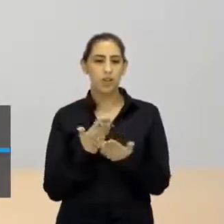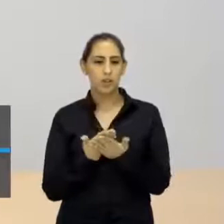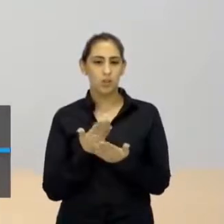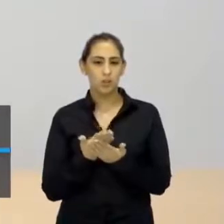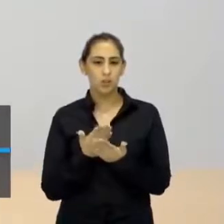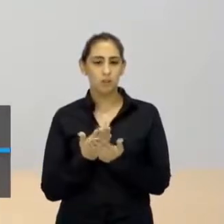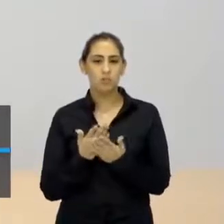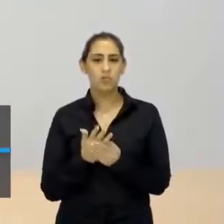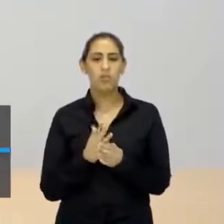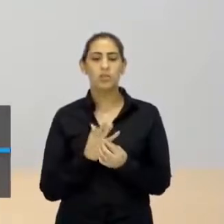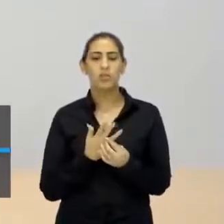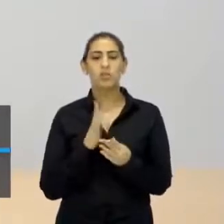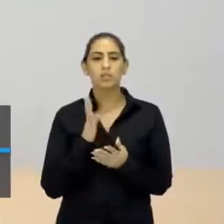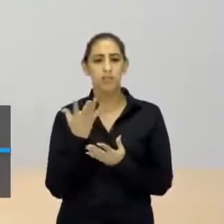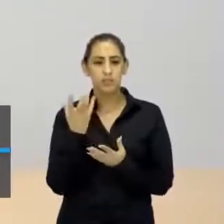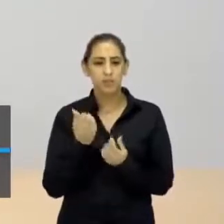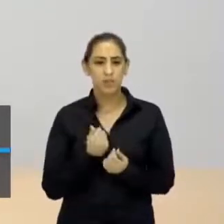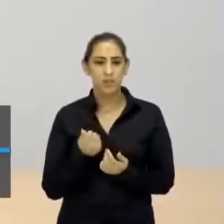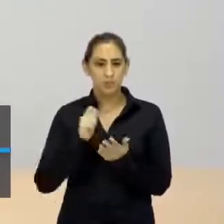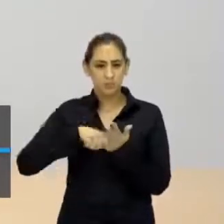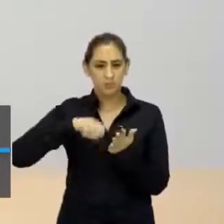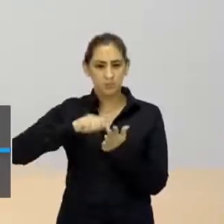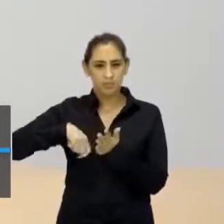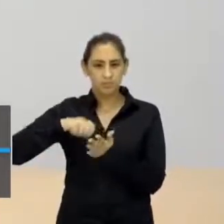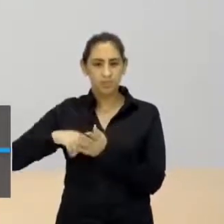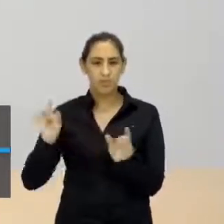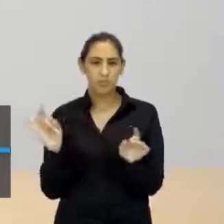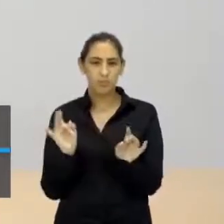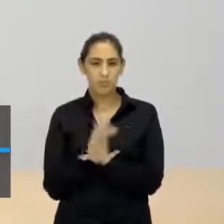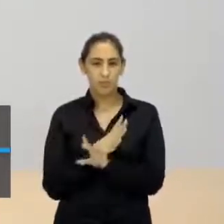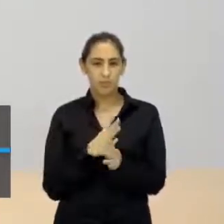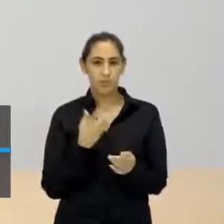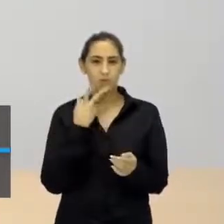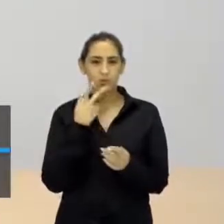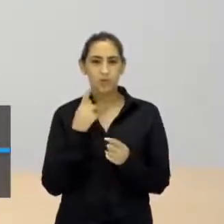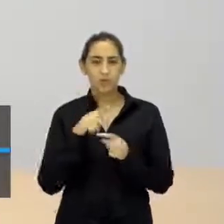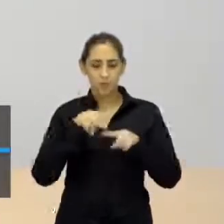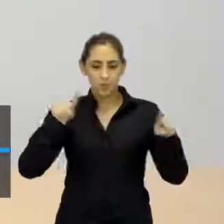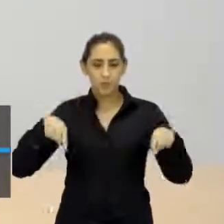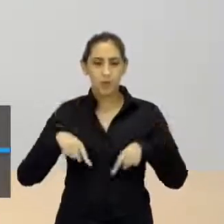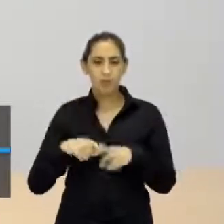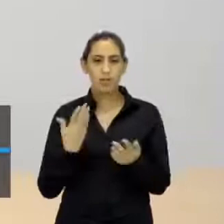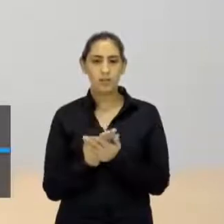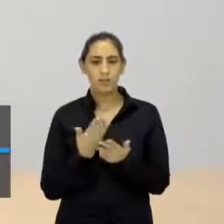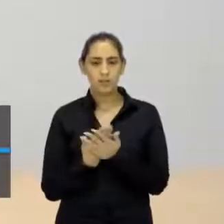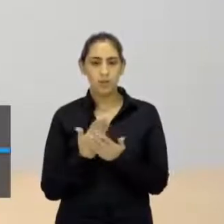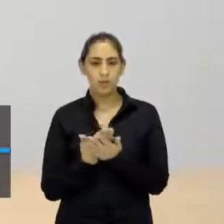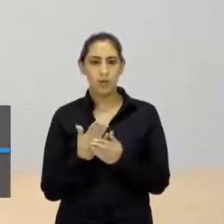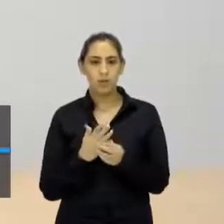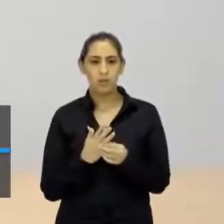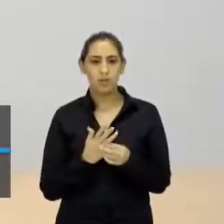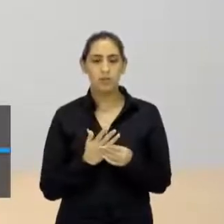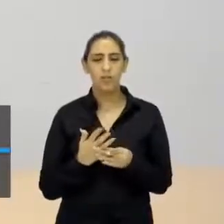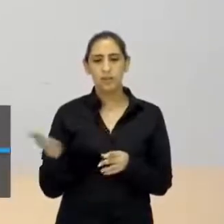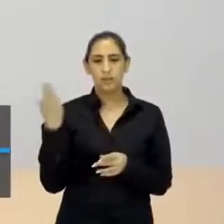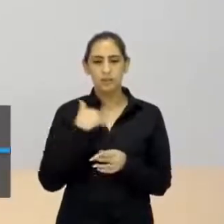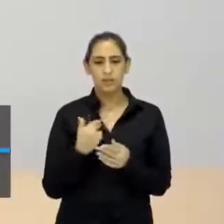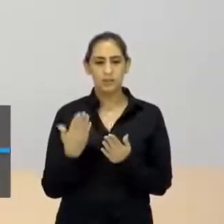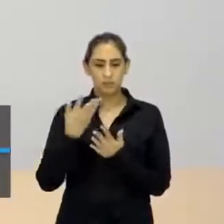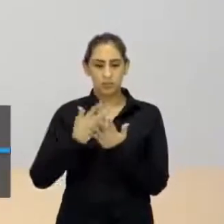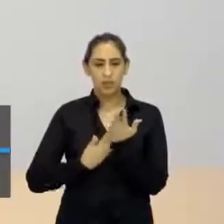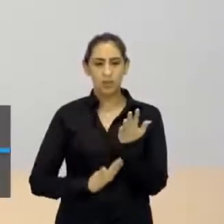também abaixo-assinado, já pronto, aí vocês mandando, né, falando da quadra da escola, é isso mesmo, trazendo o texto